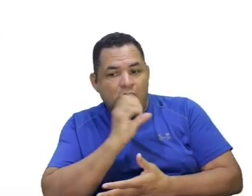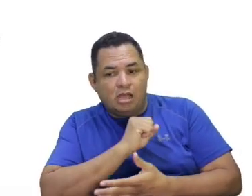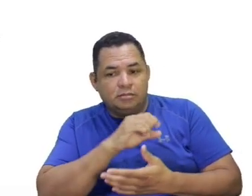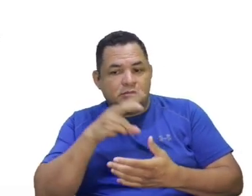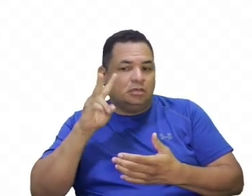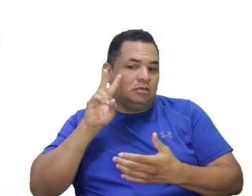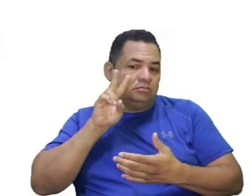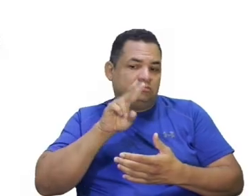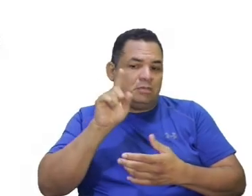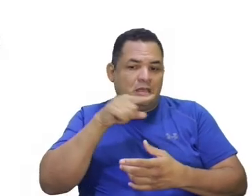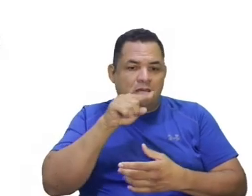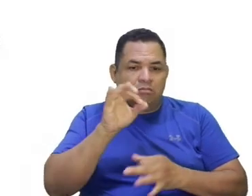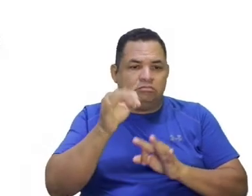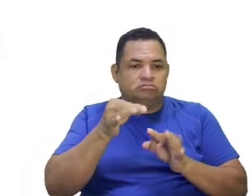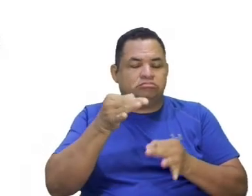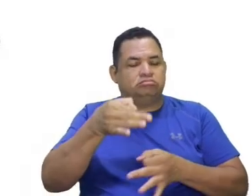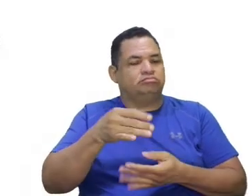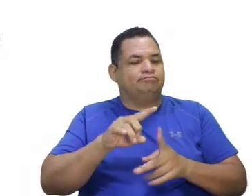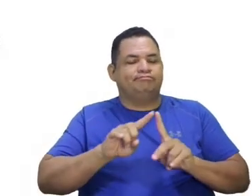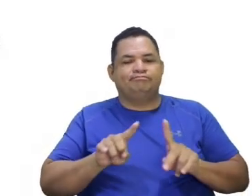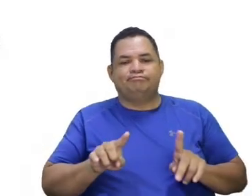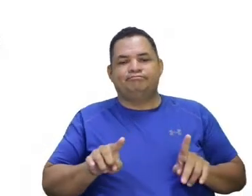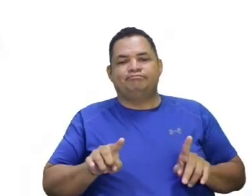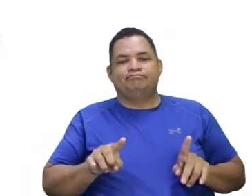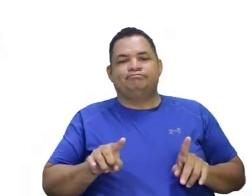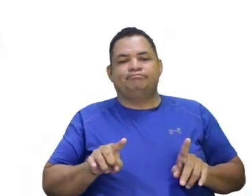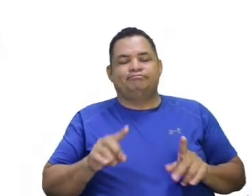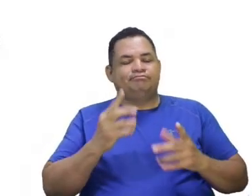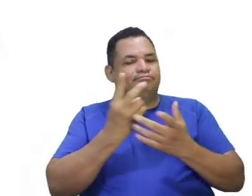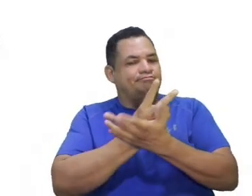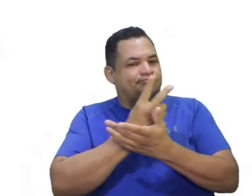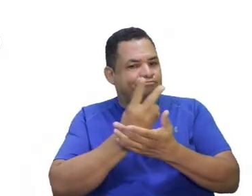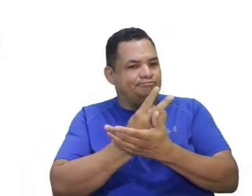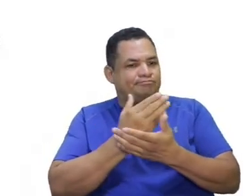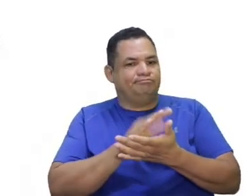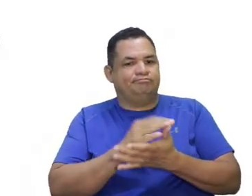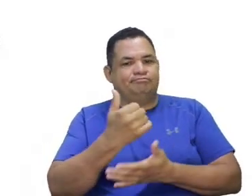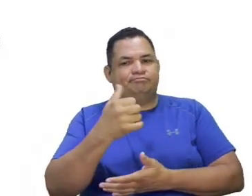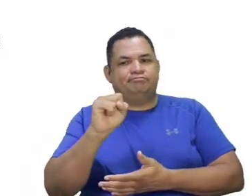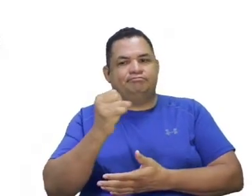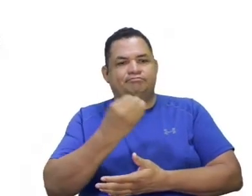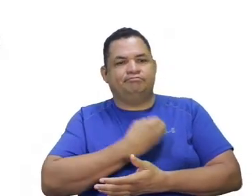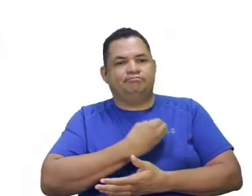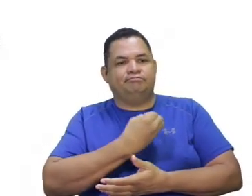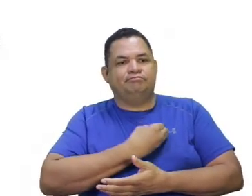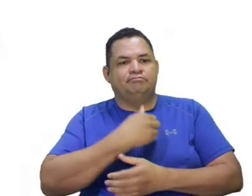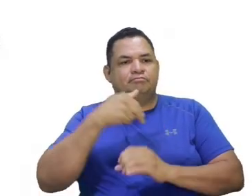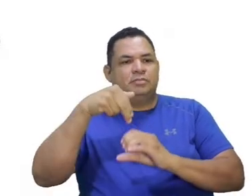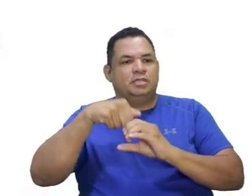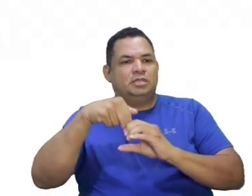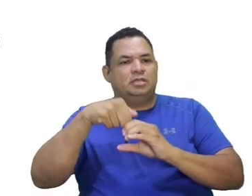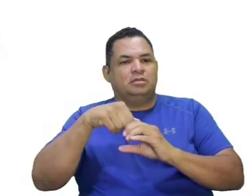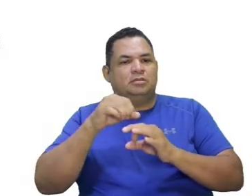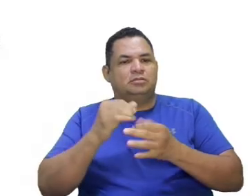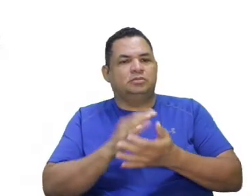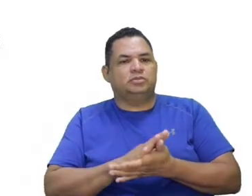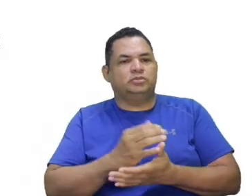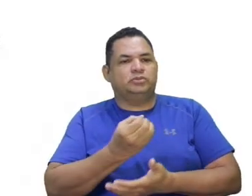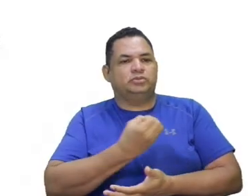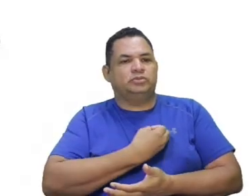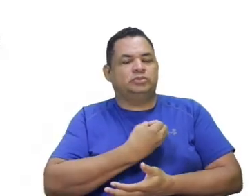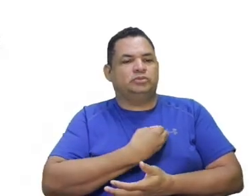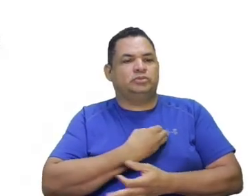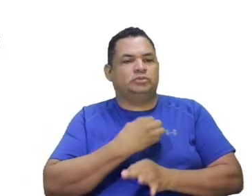até olhar, marcar e dizer que é a correta. Mas não é, porque 18 é o número de nêutrons dele. E o